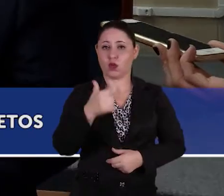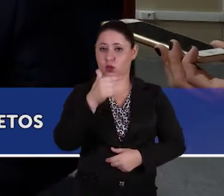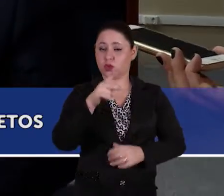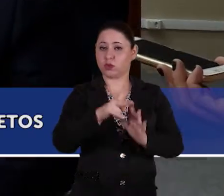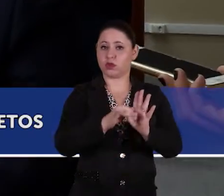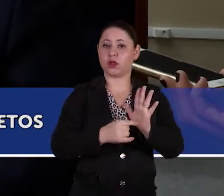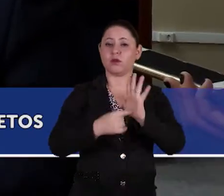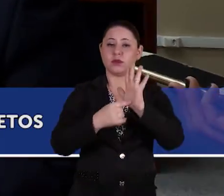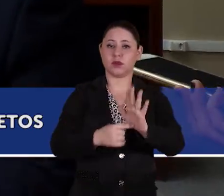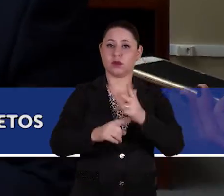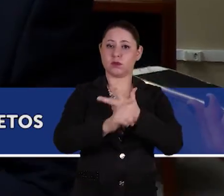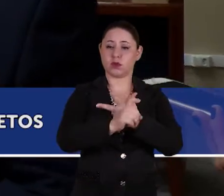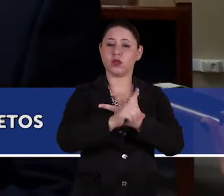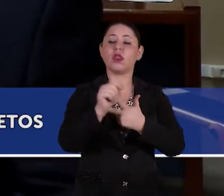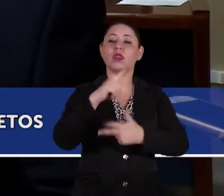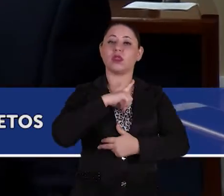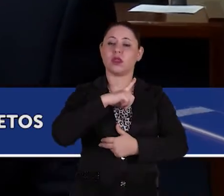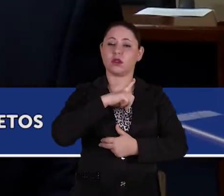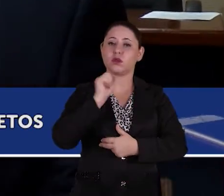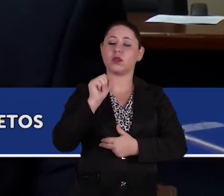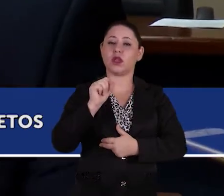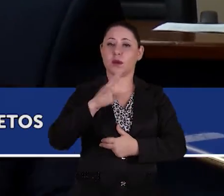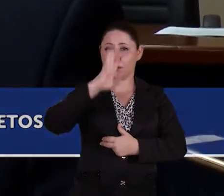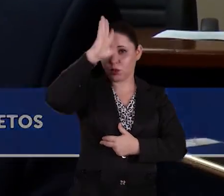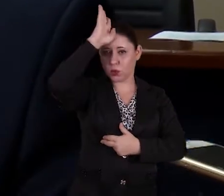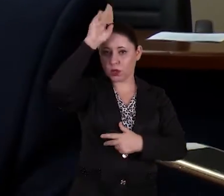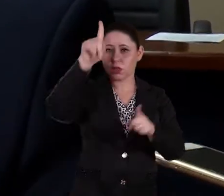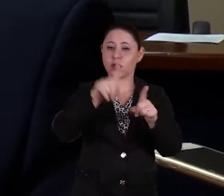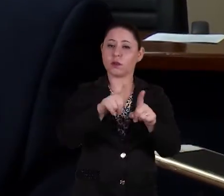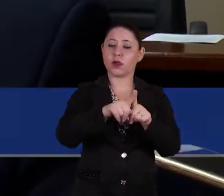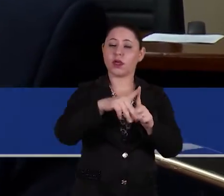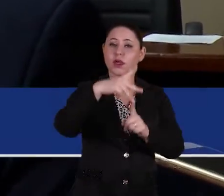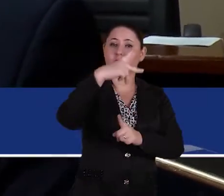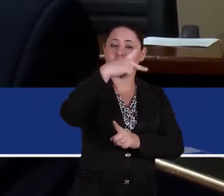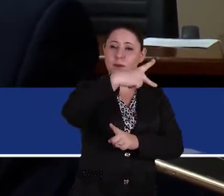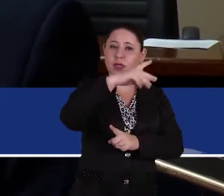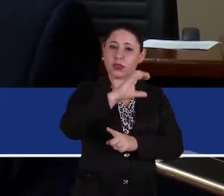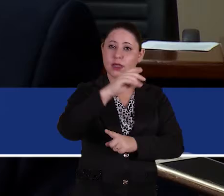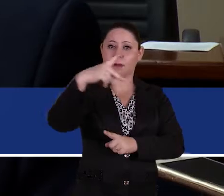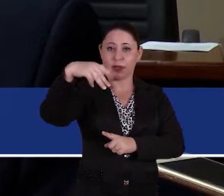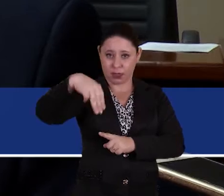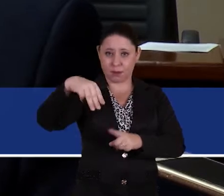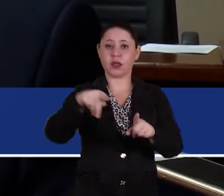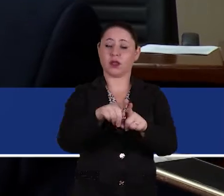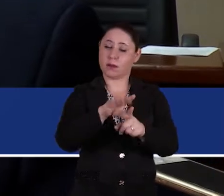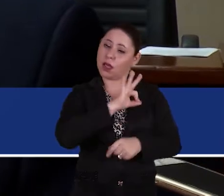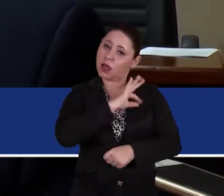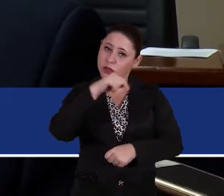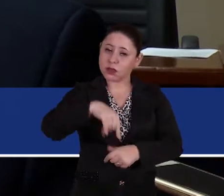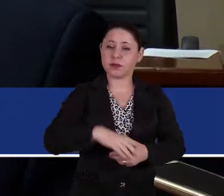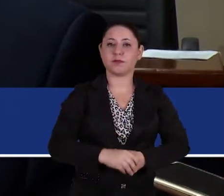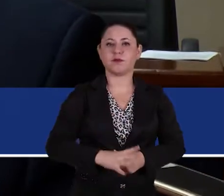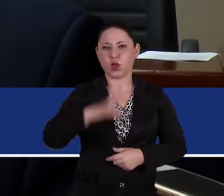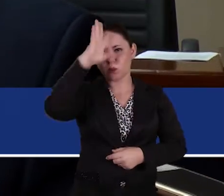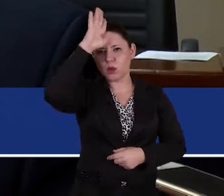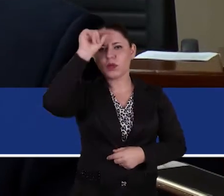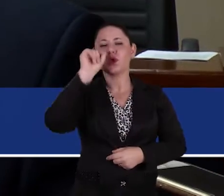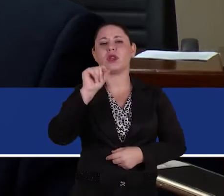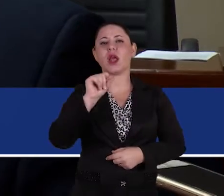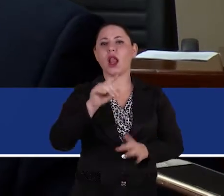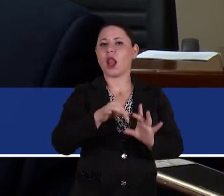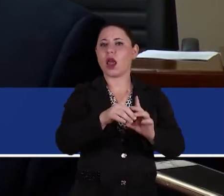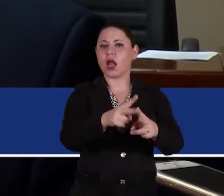2 projetos apresentados pelo Executivo no que tange a questão do bombeiro e a questão da Polícia Militar e Civil. Do bombeiro é com relação